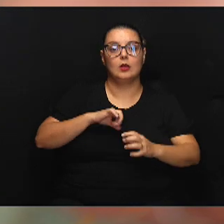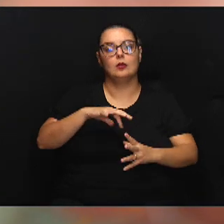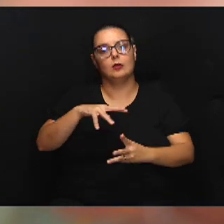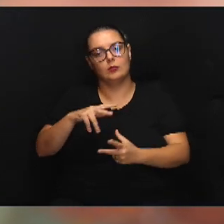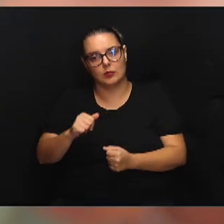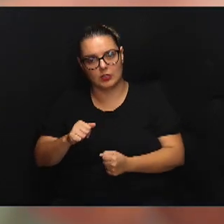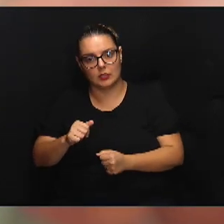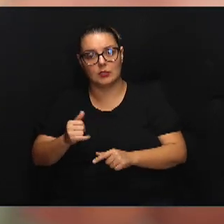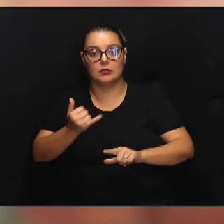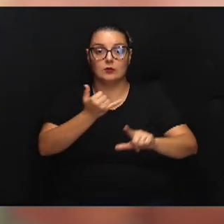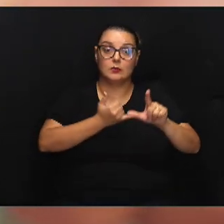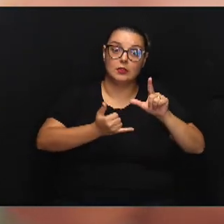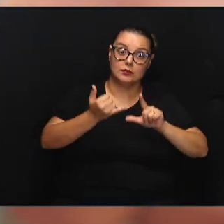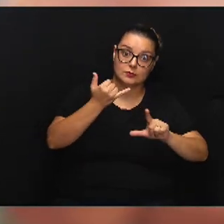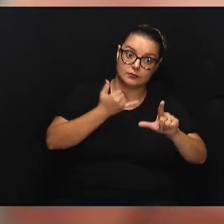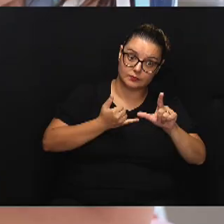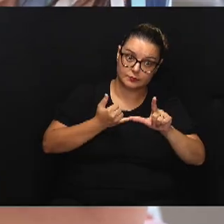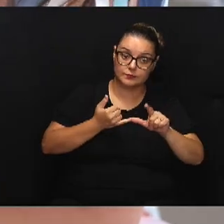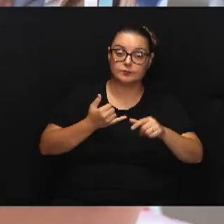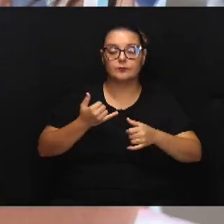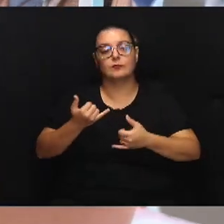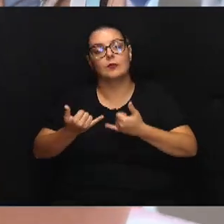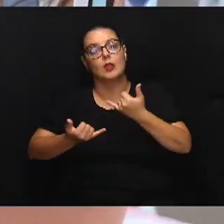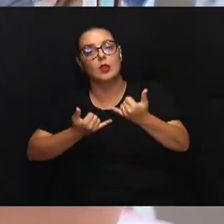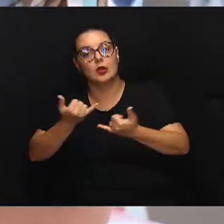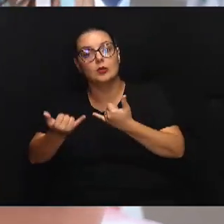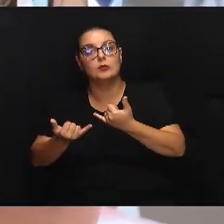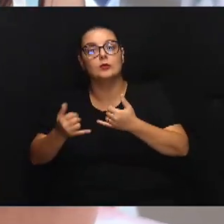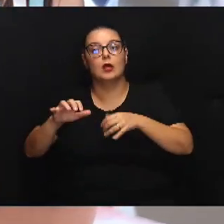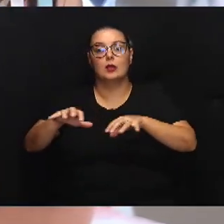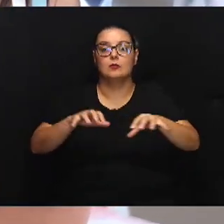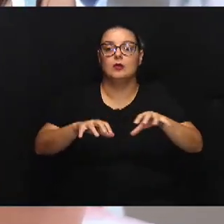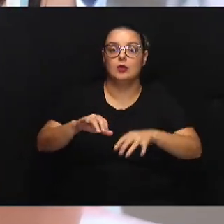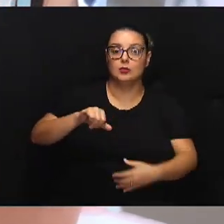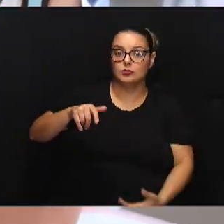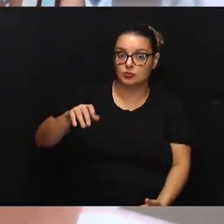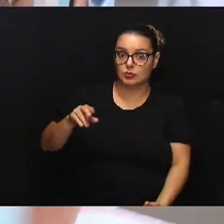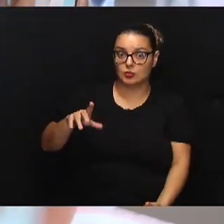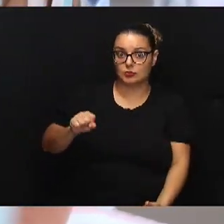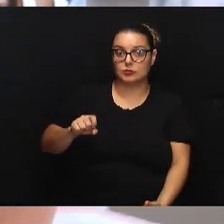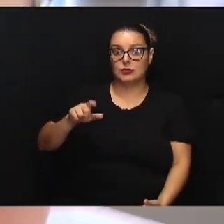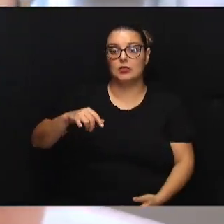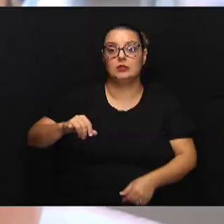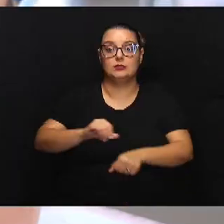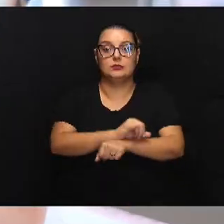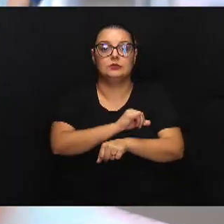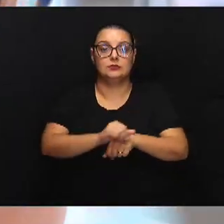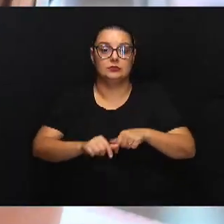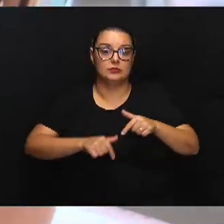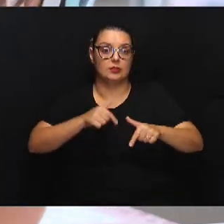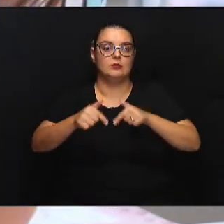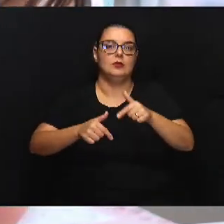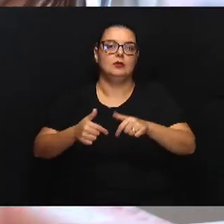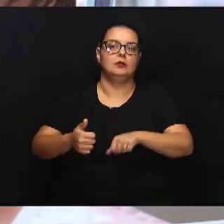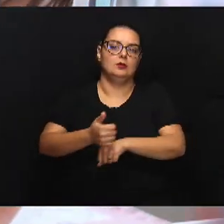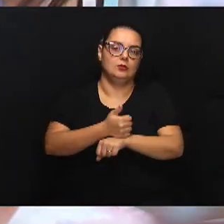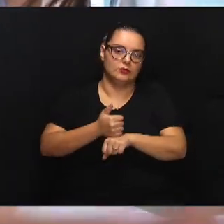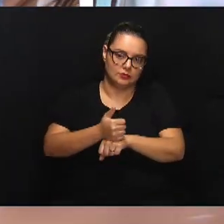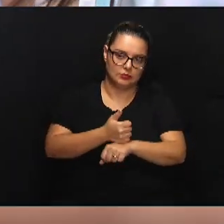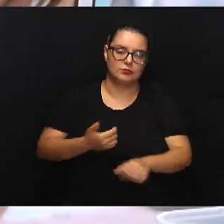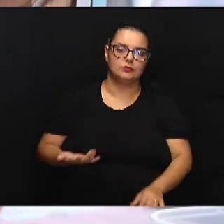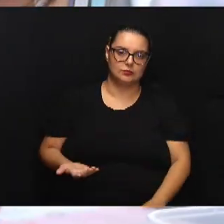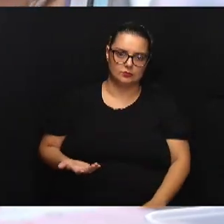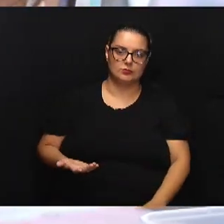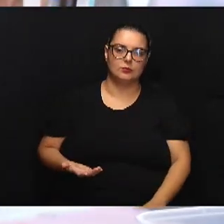a ludicidade, a brincadeira, os jogos, é a ferramenta de trabalho do profissional